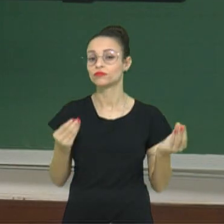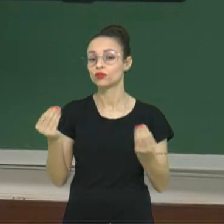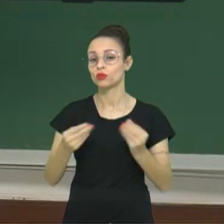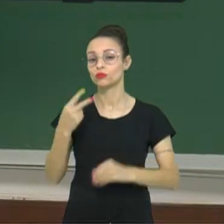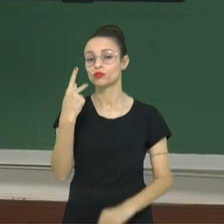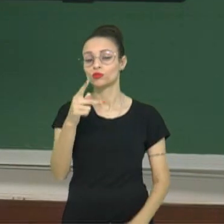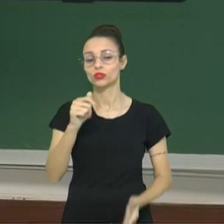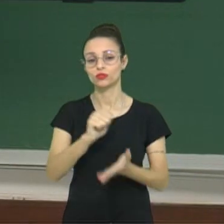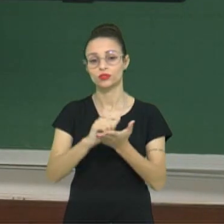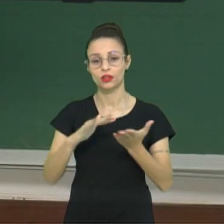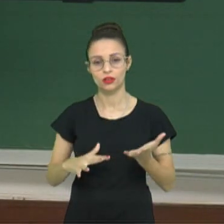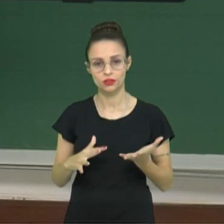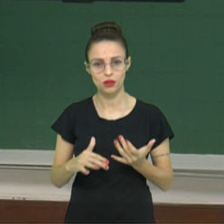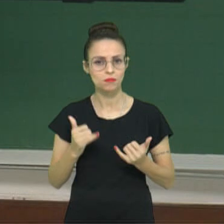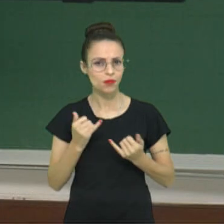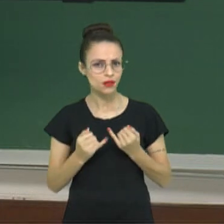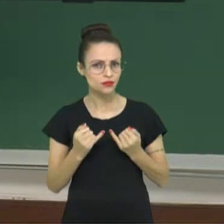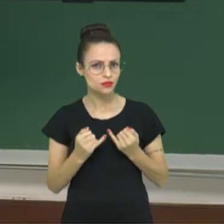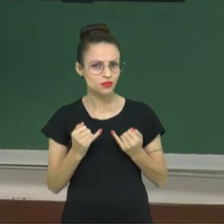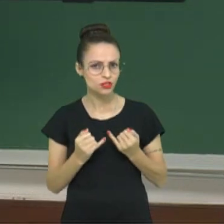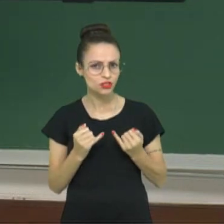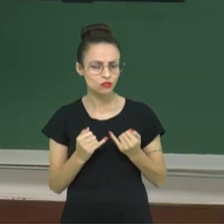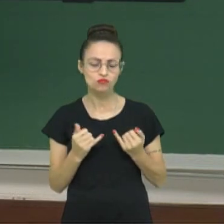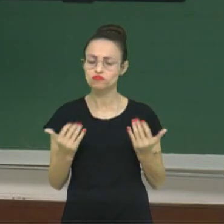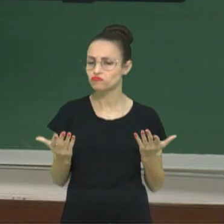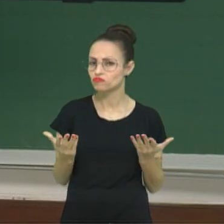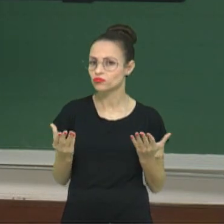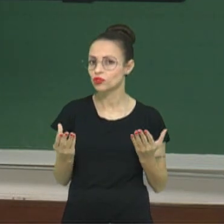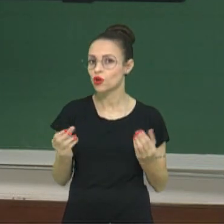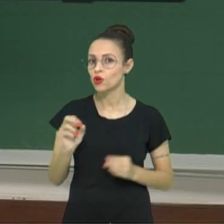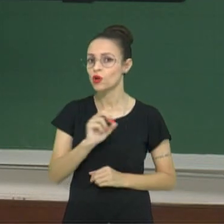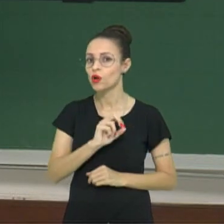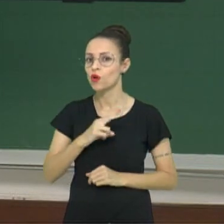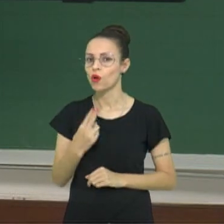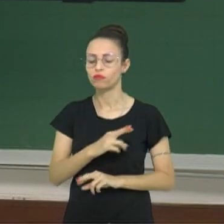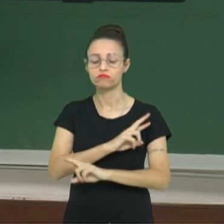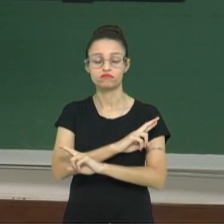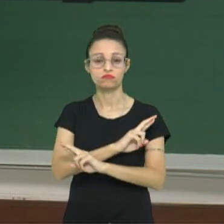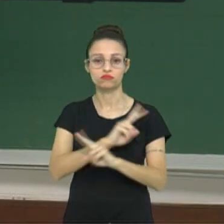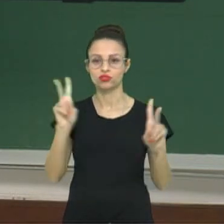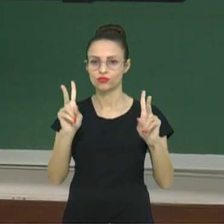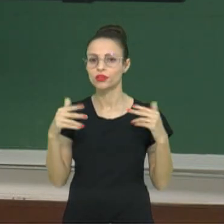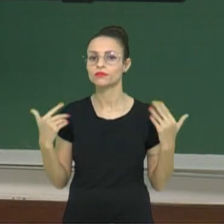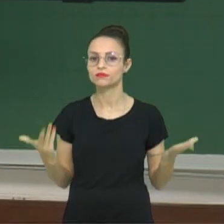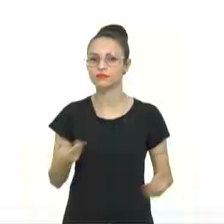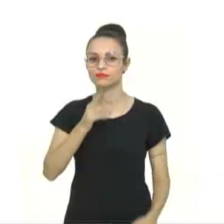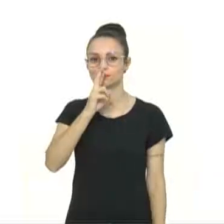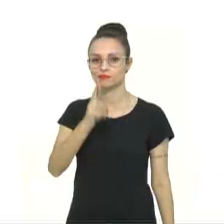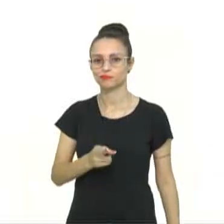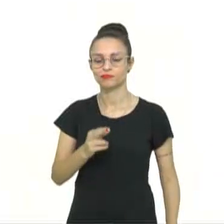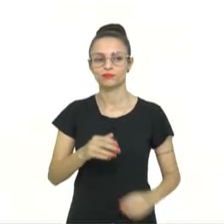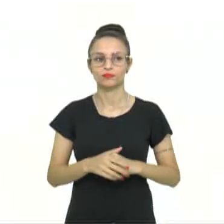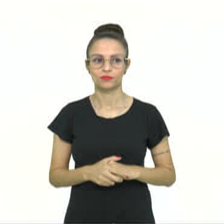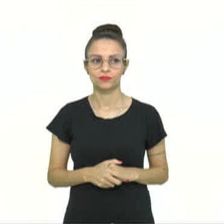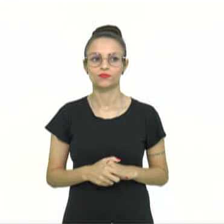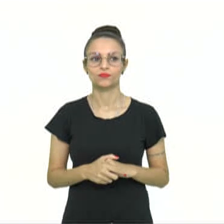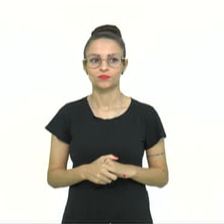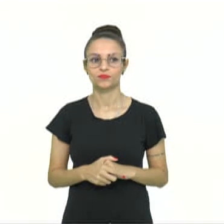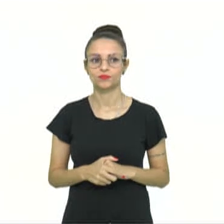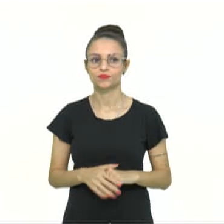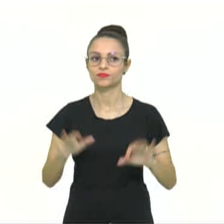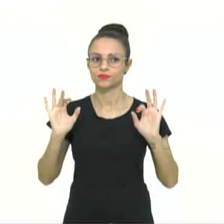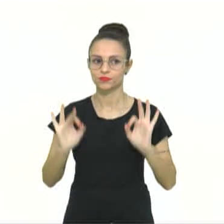aí no seu exercício? Ficou parecido, gente? Ou ficou muito diferente? Qual que é a resposta, né? Então, né,